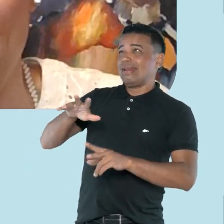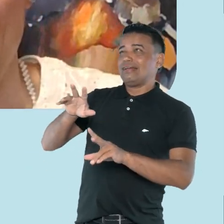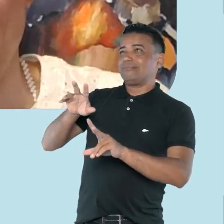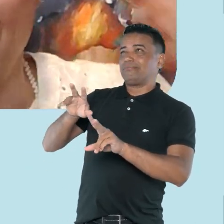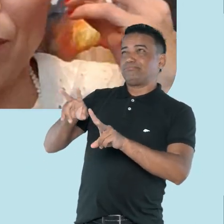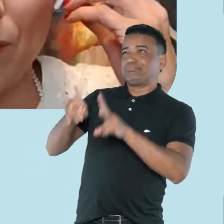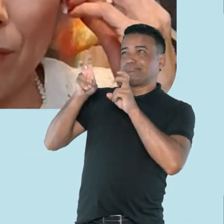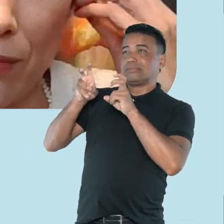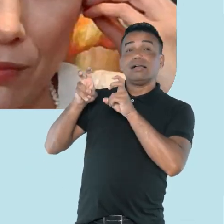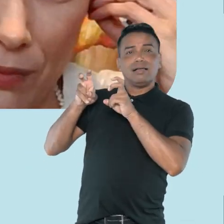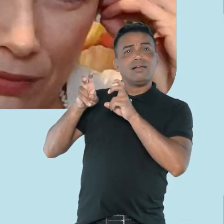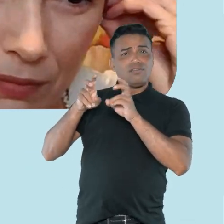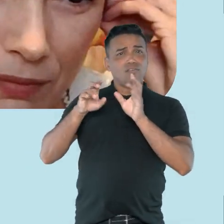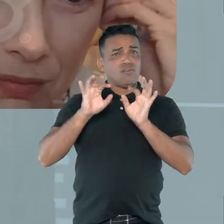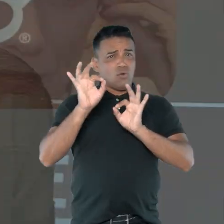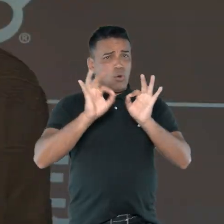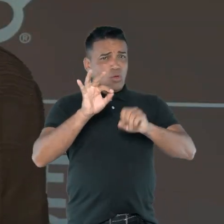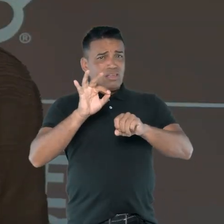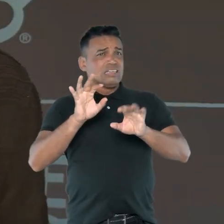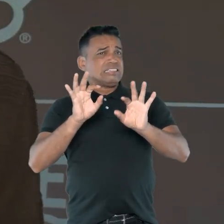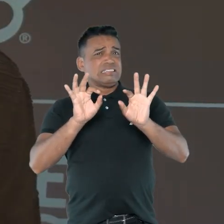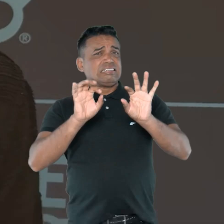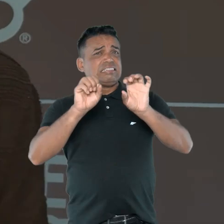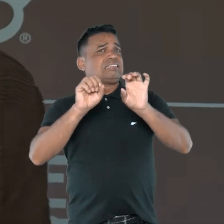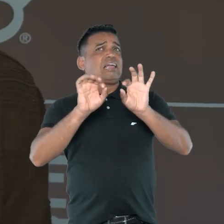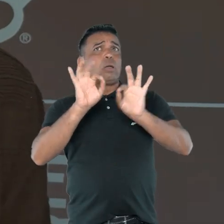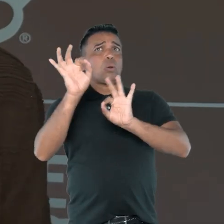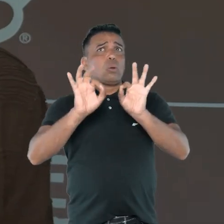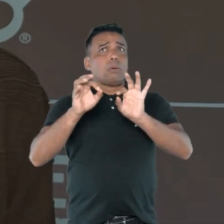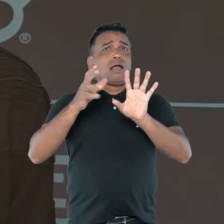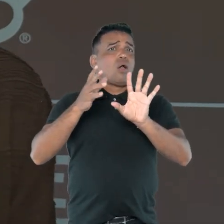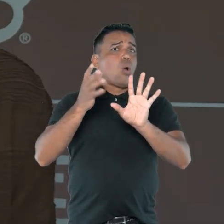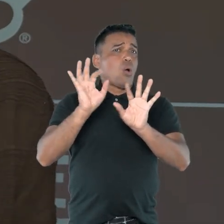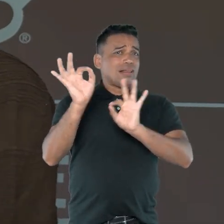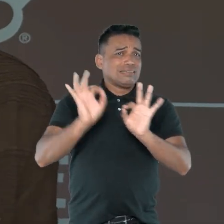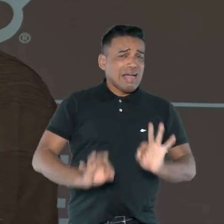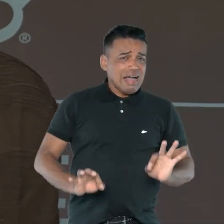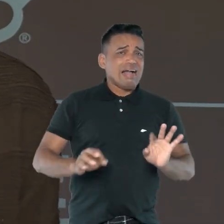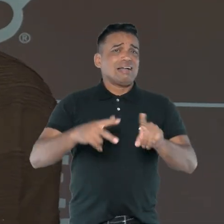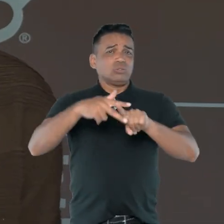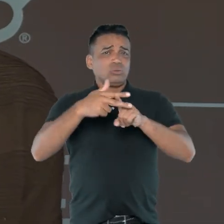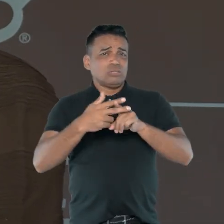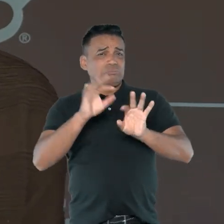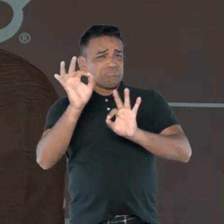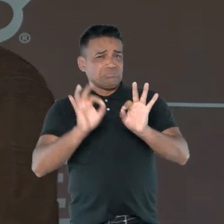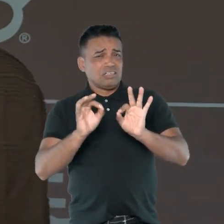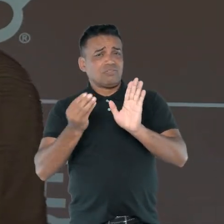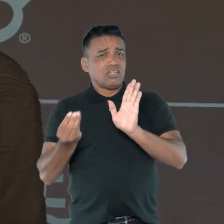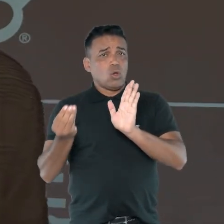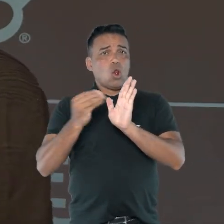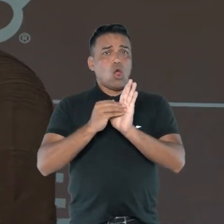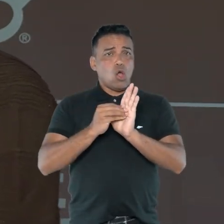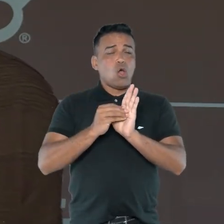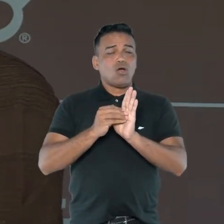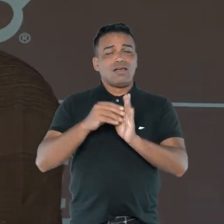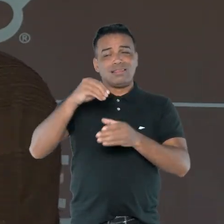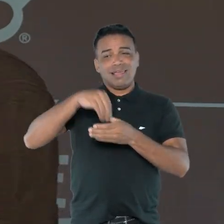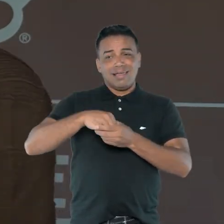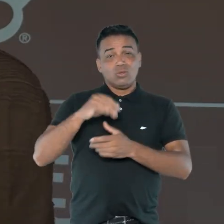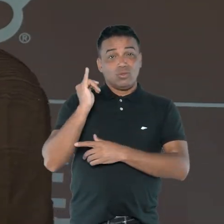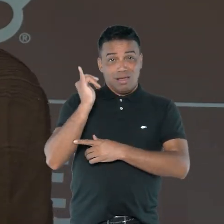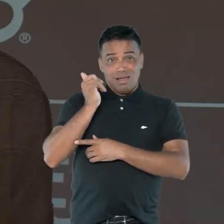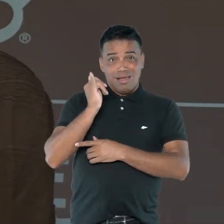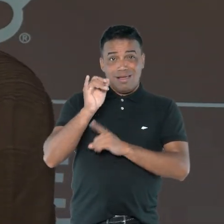tecnicamente foi arquitetado, foi sistematizado quando você alterna